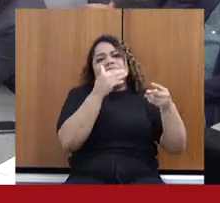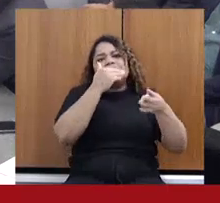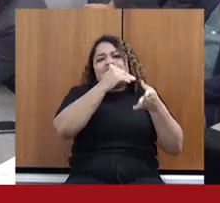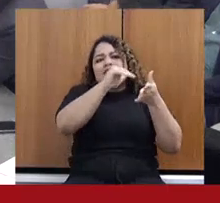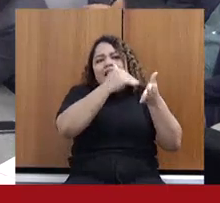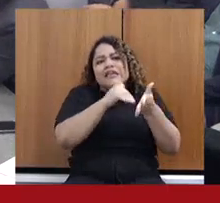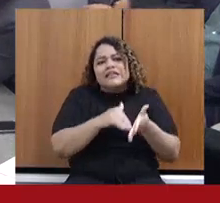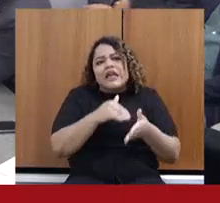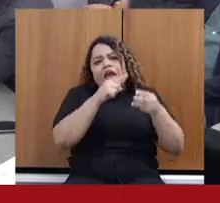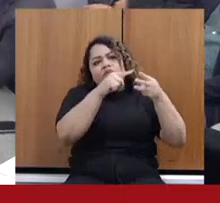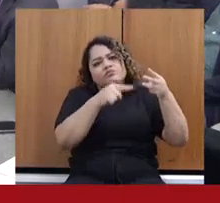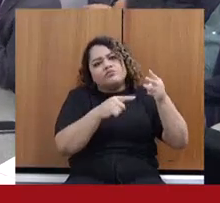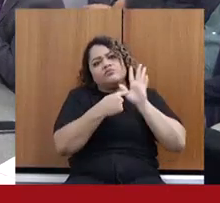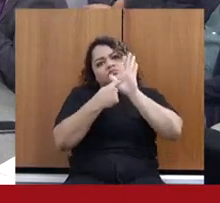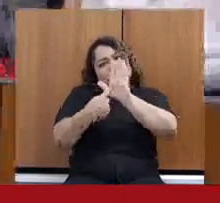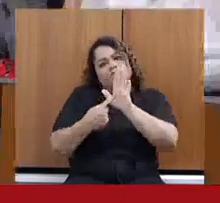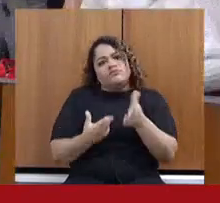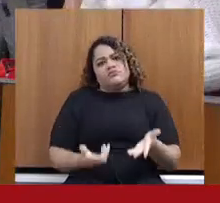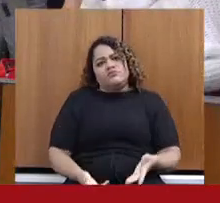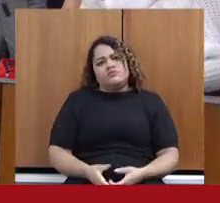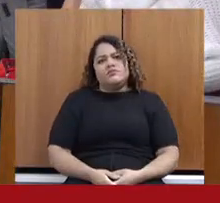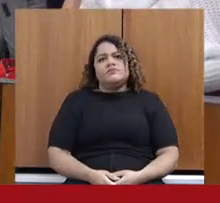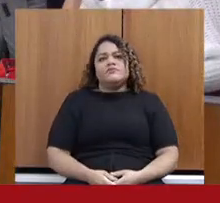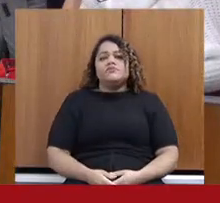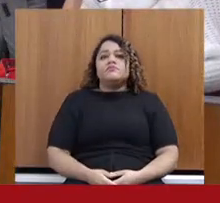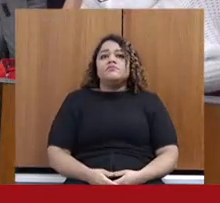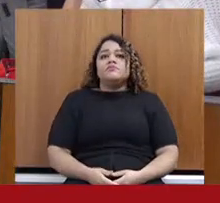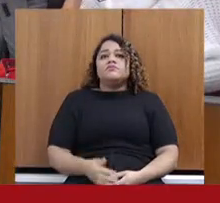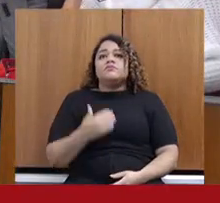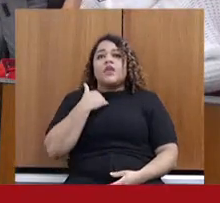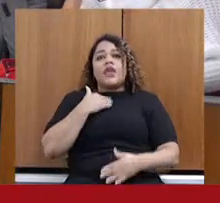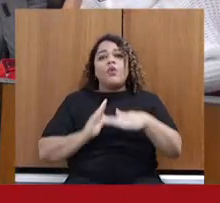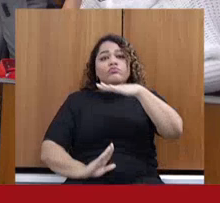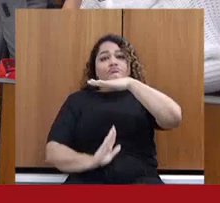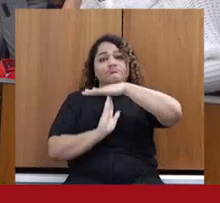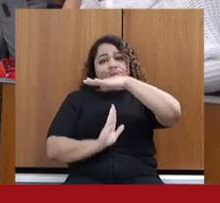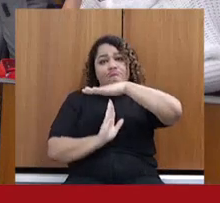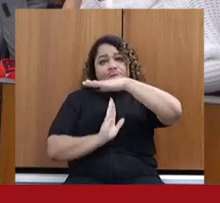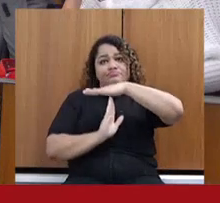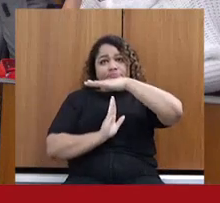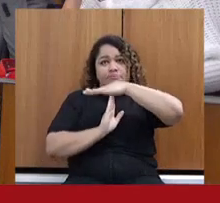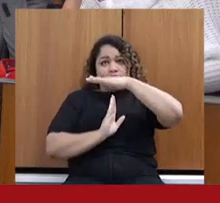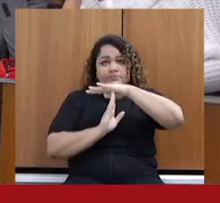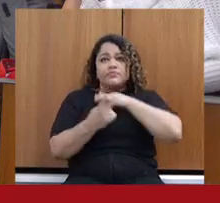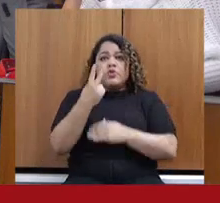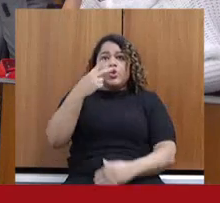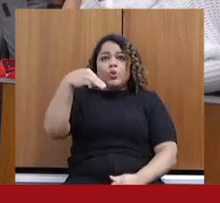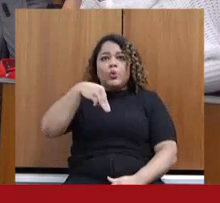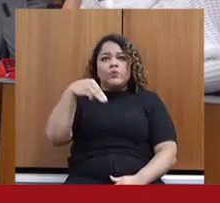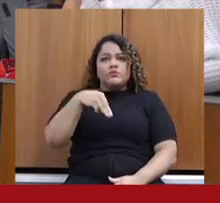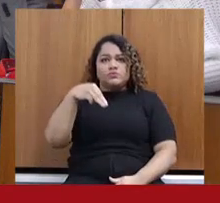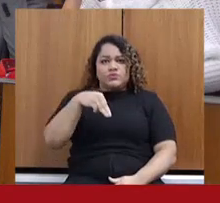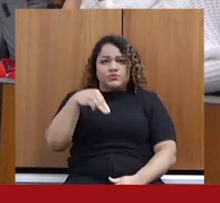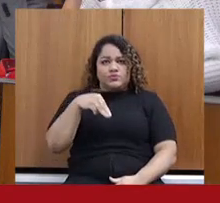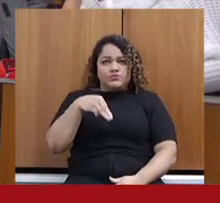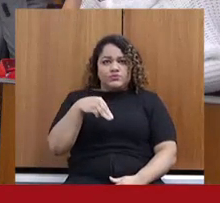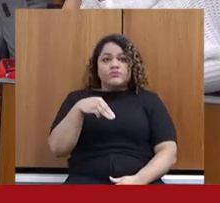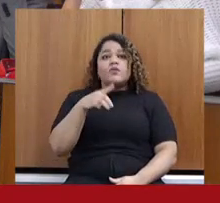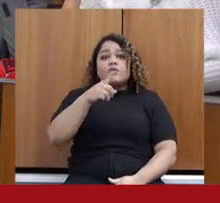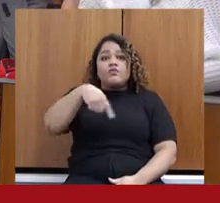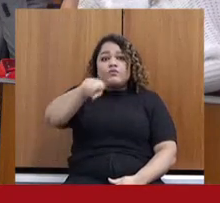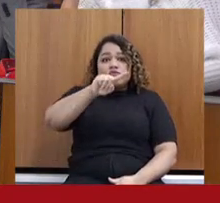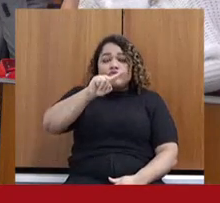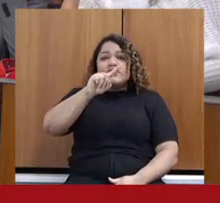Então é isso, presidente. Pois não. Eu vou suspender a sessão por alguns minutos e peço... A quem está assistindo, porque vocês